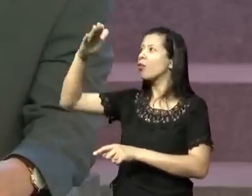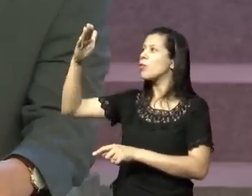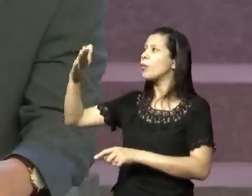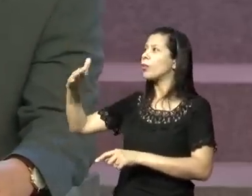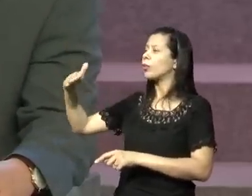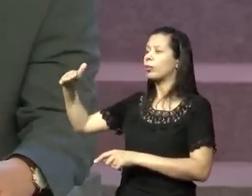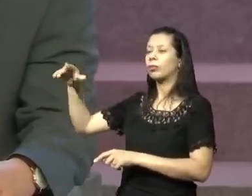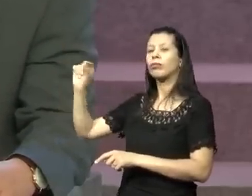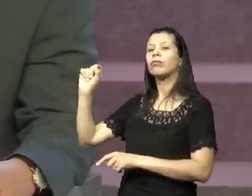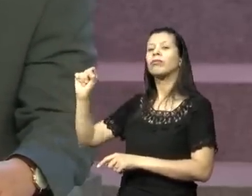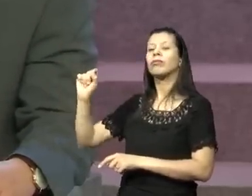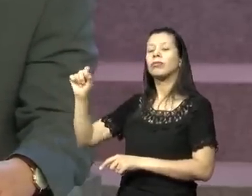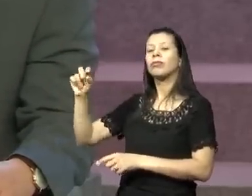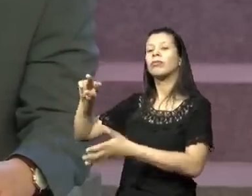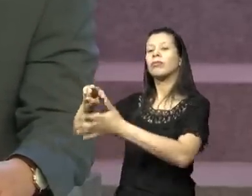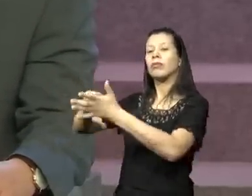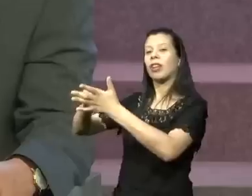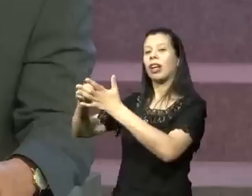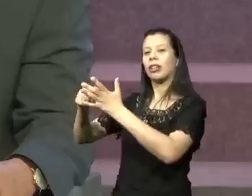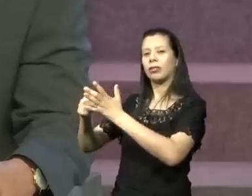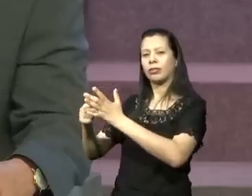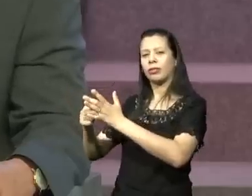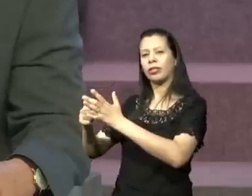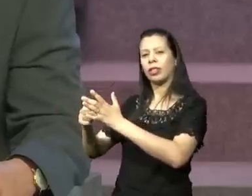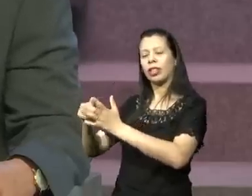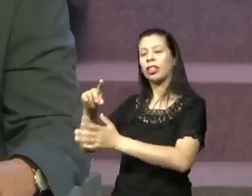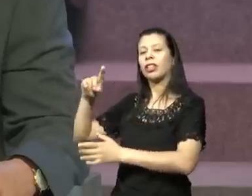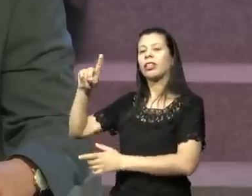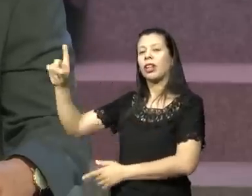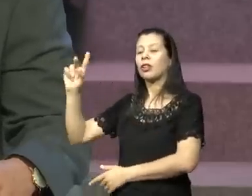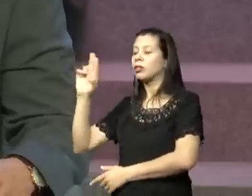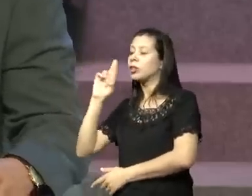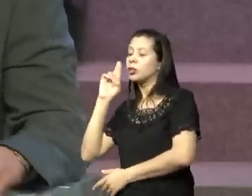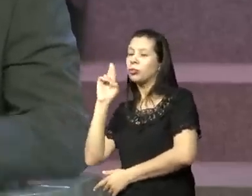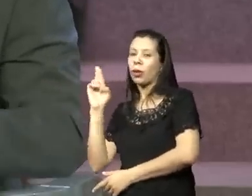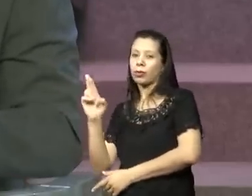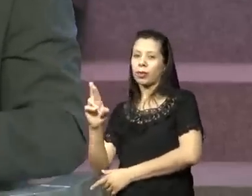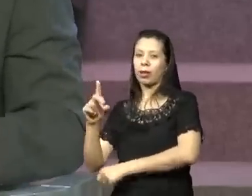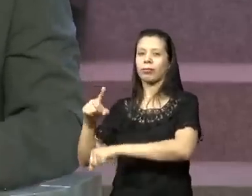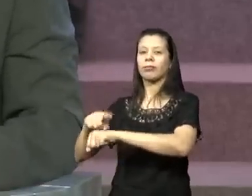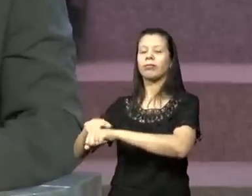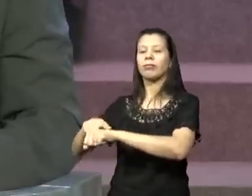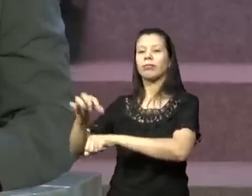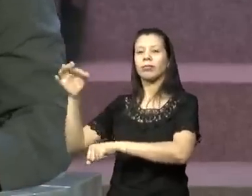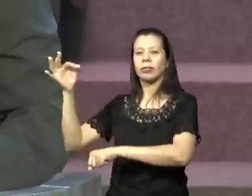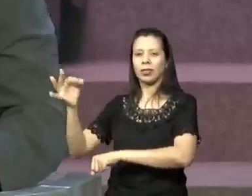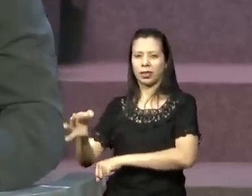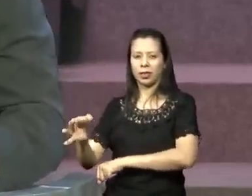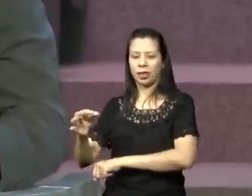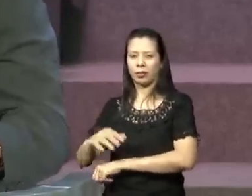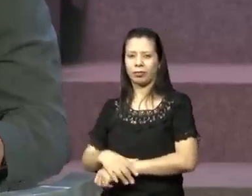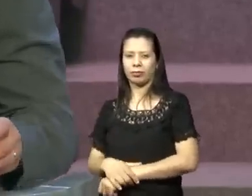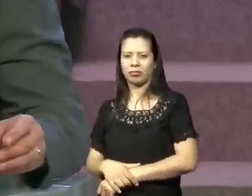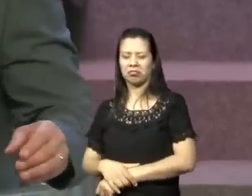no original hebraico ou no monte do Senhor se proverá guarda isso volte para São João 8